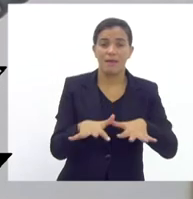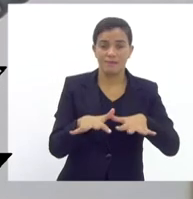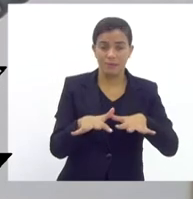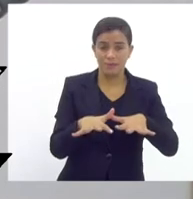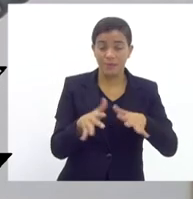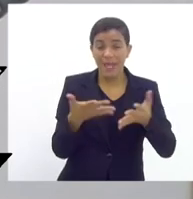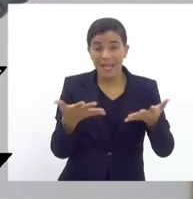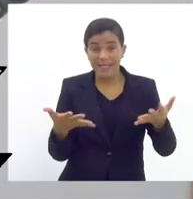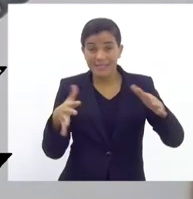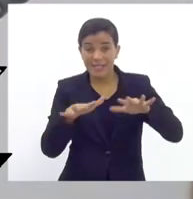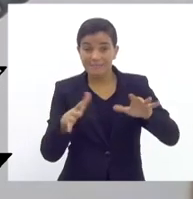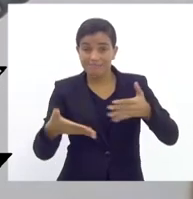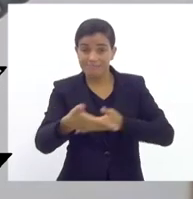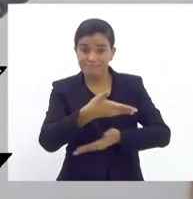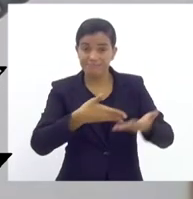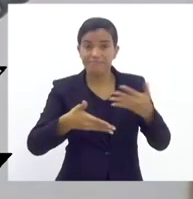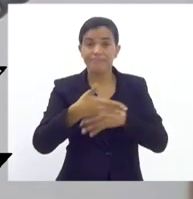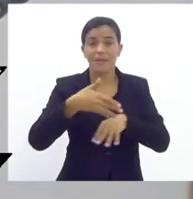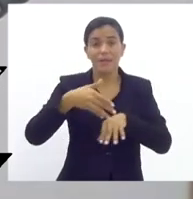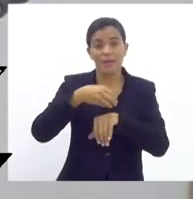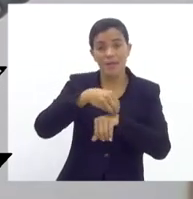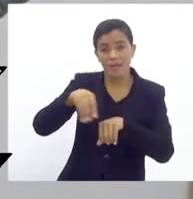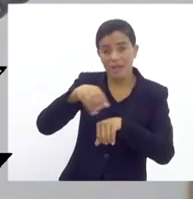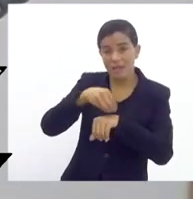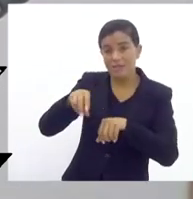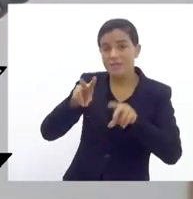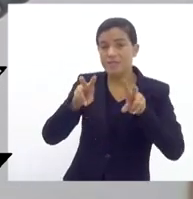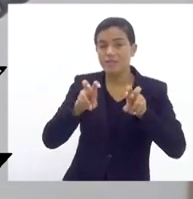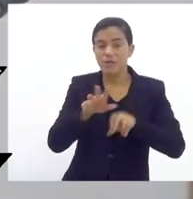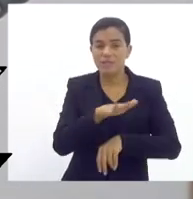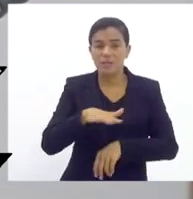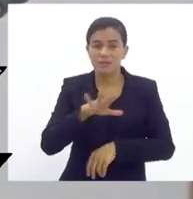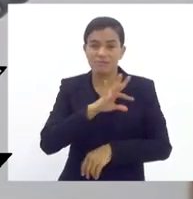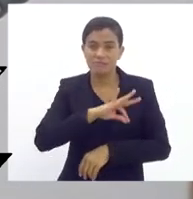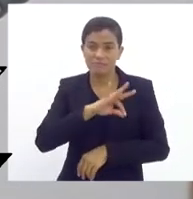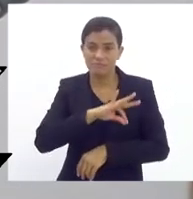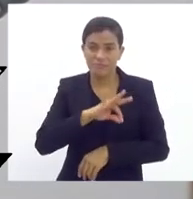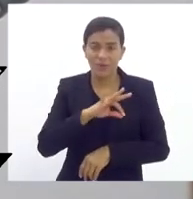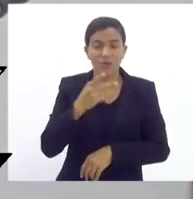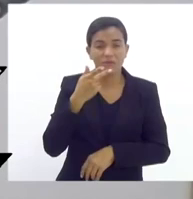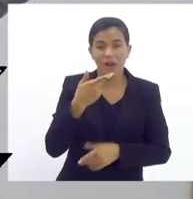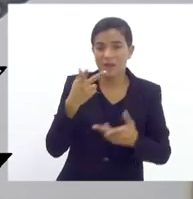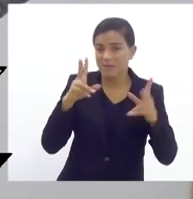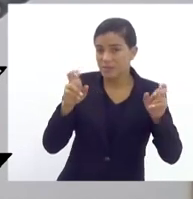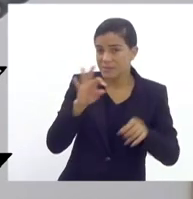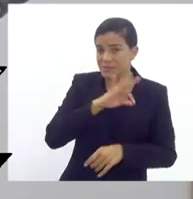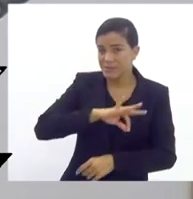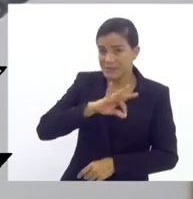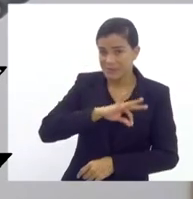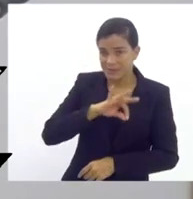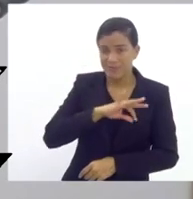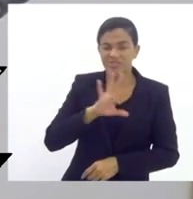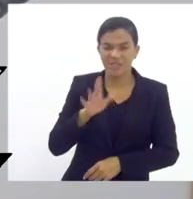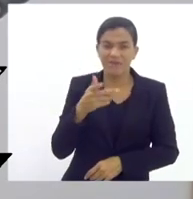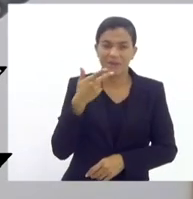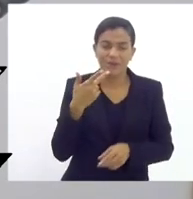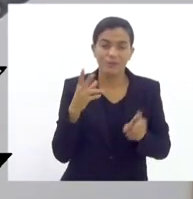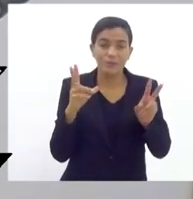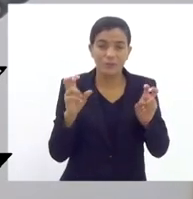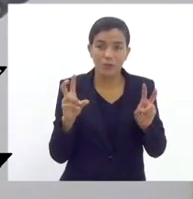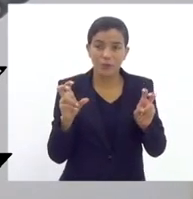a integração sempre passar pela questão de rendas e quanto se trata de renda se a gente já sabe já entrou na parte